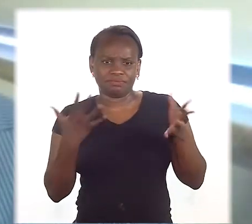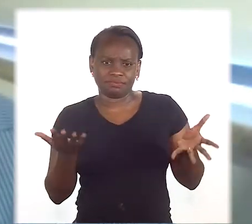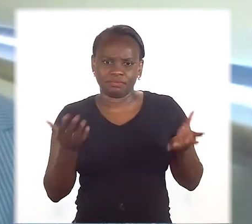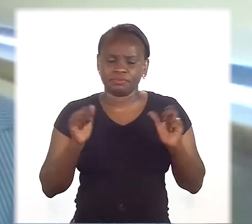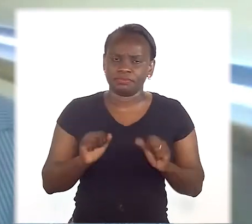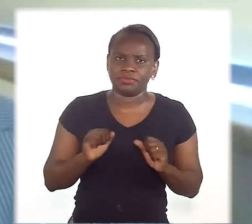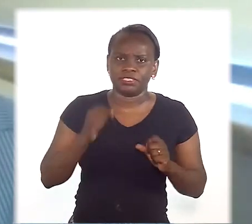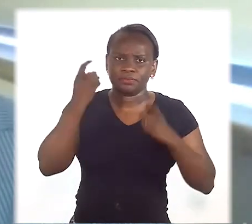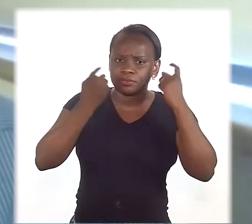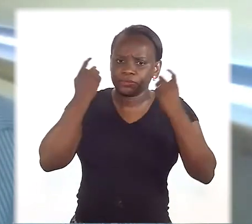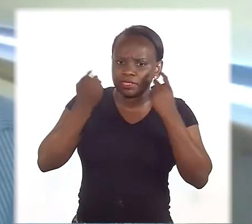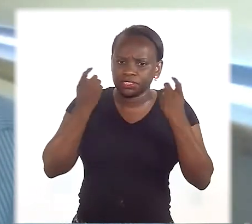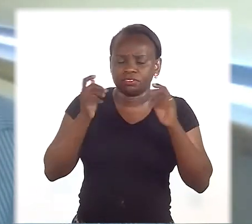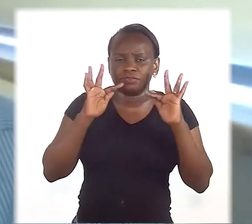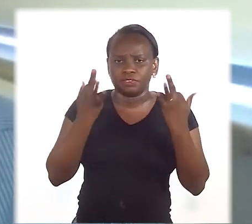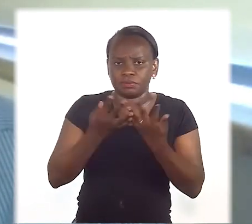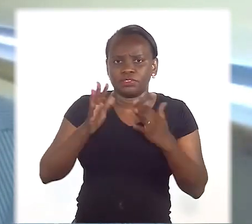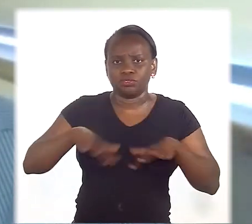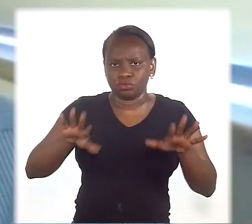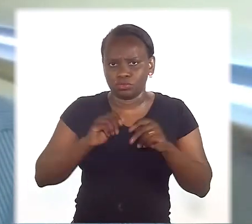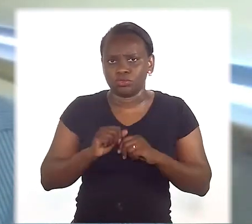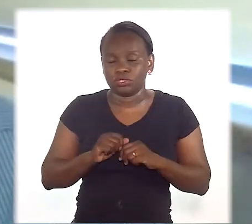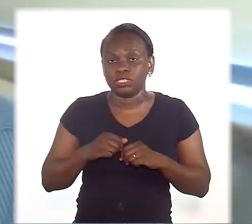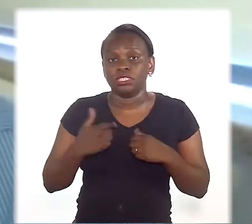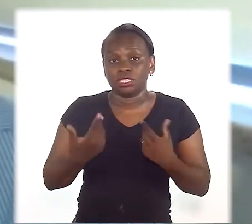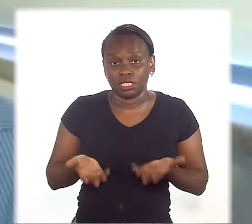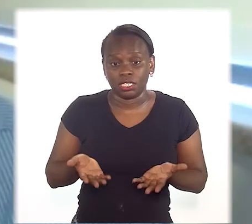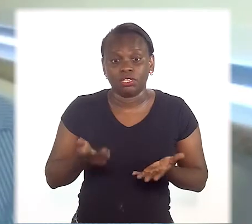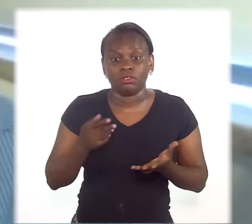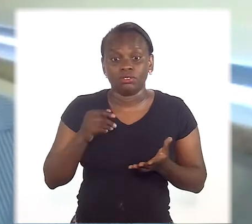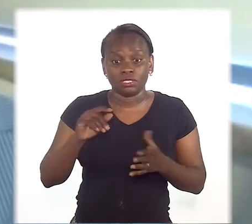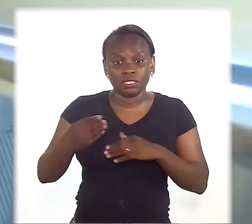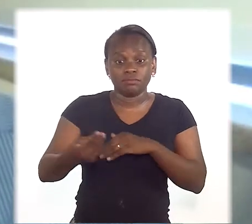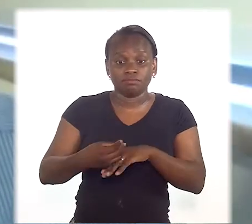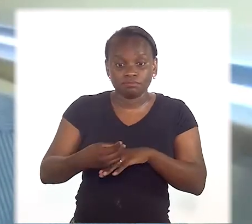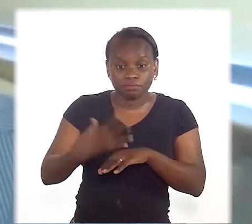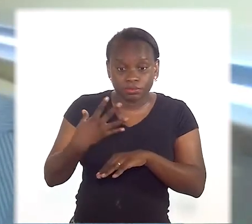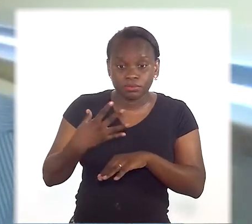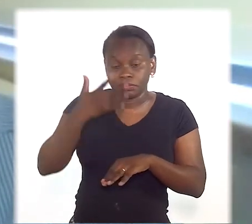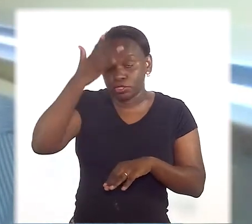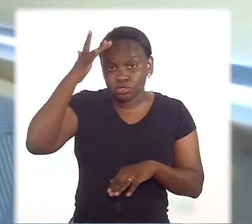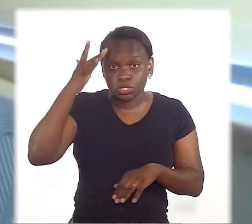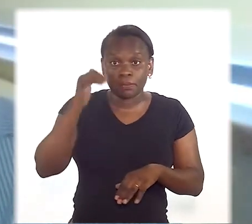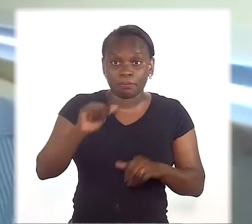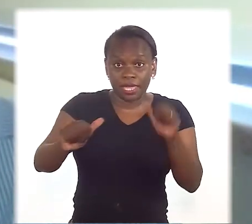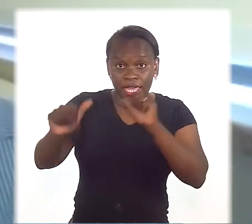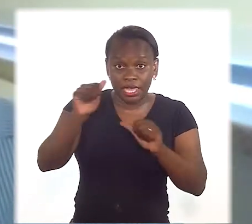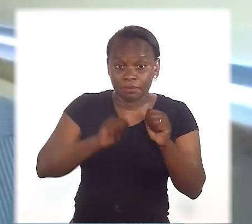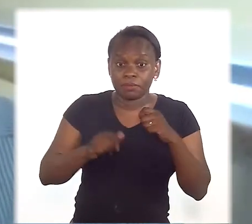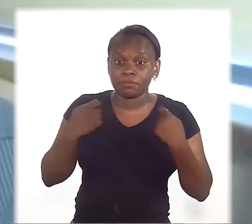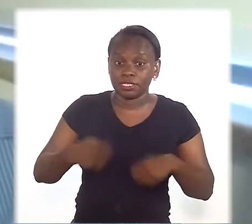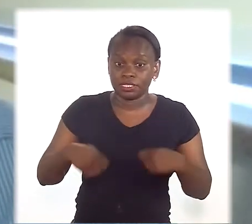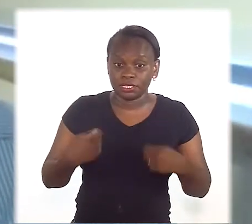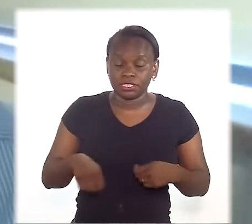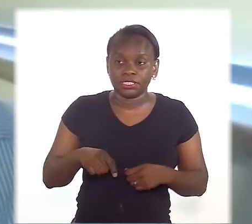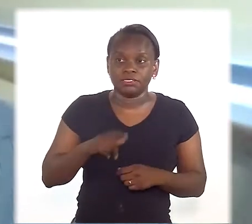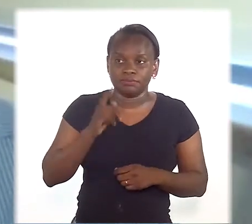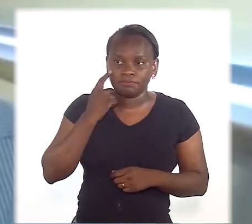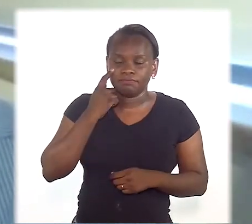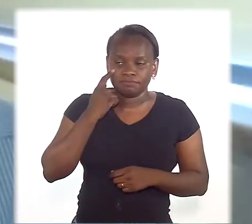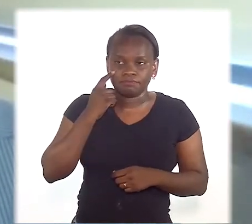pessoas, já esteja gerando preocupações das pessoas. Então, é um feedback que quem bebe